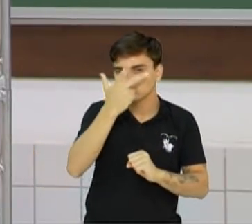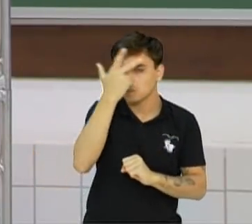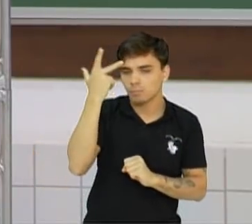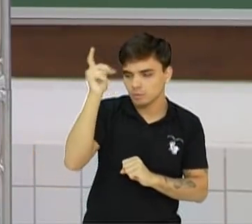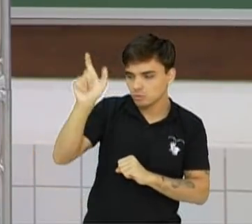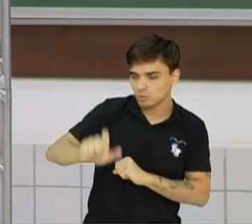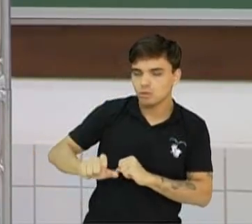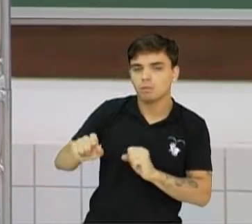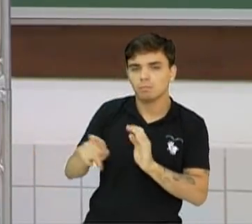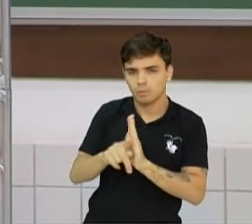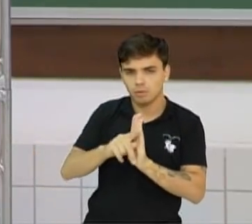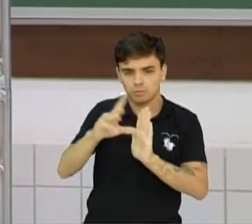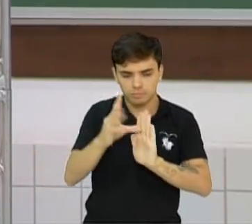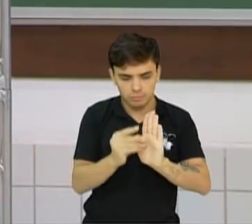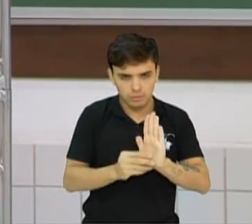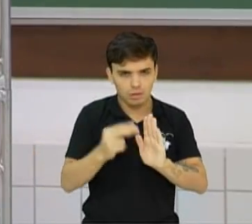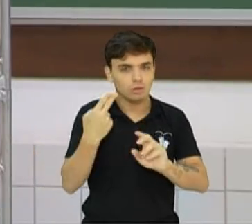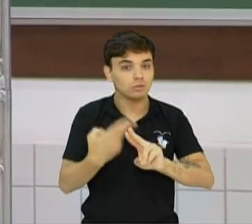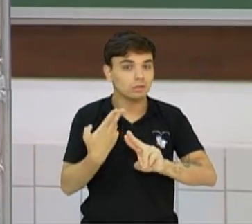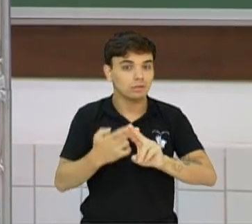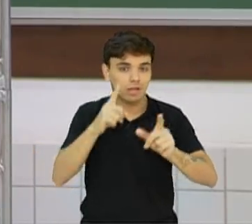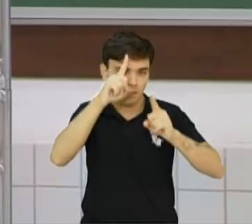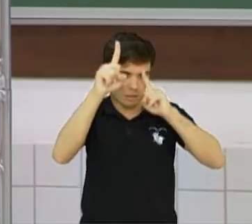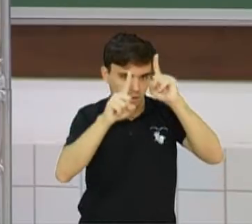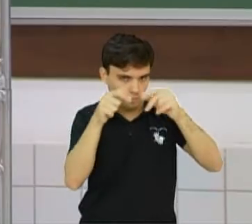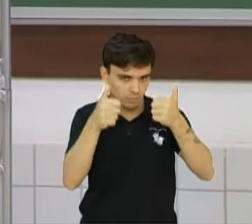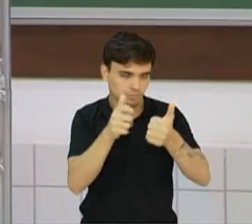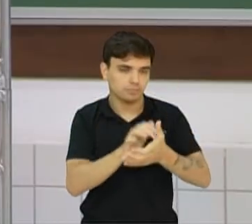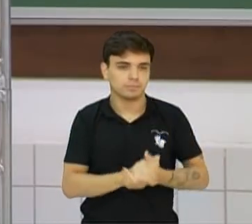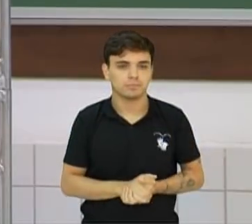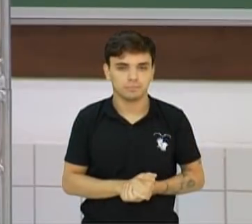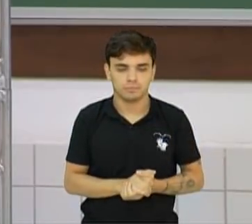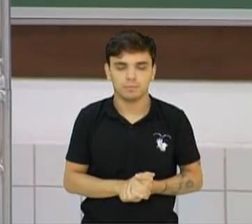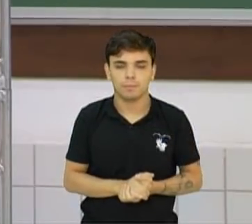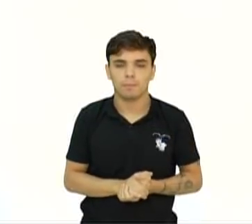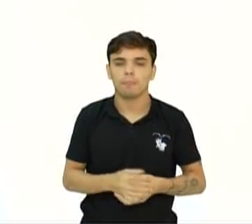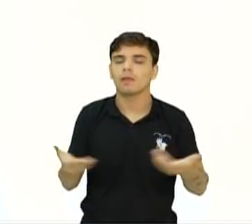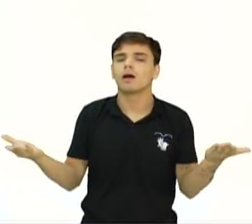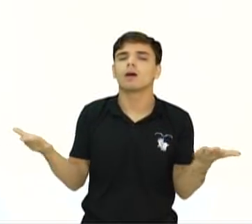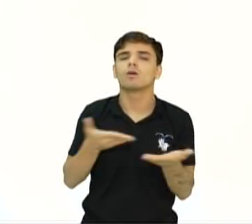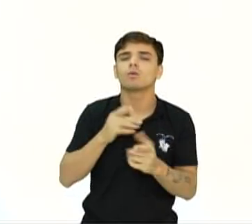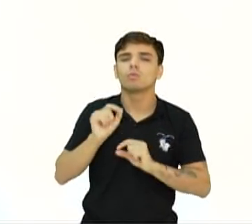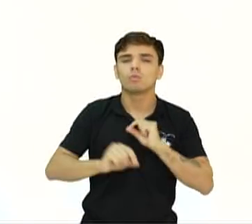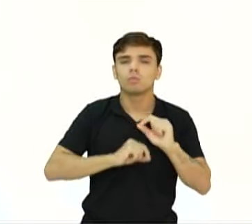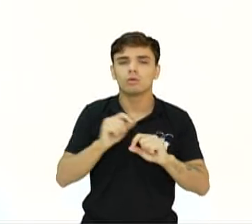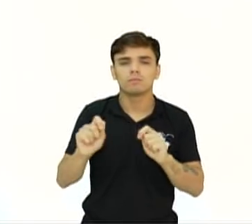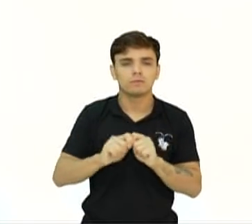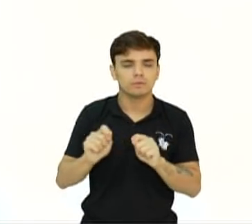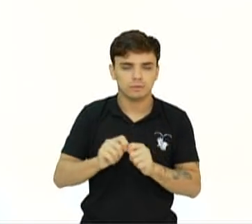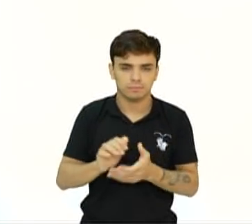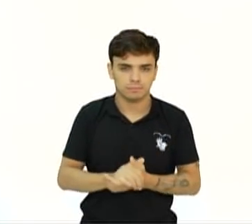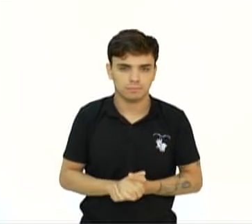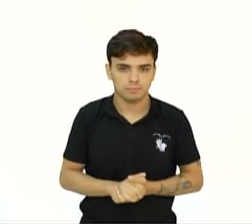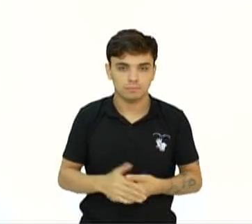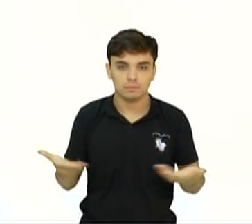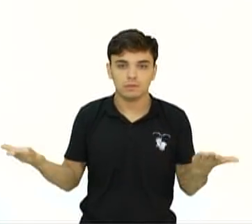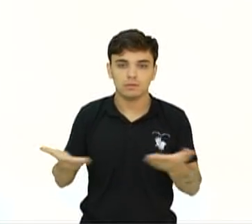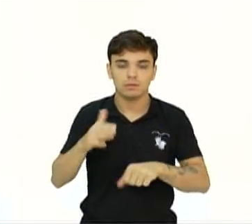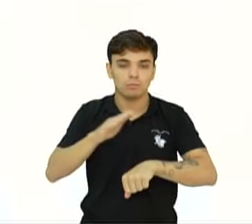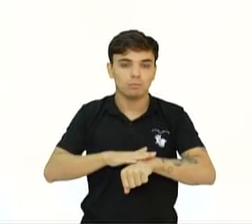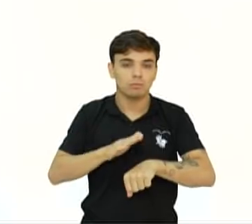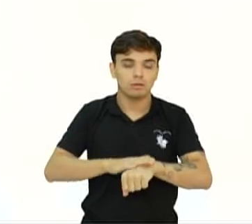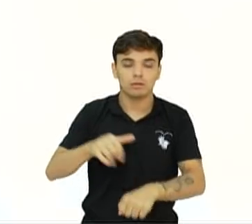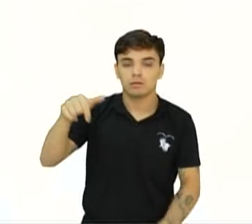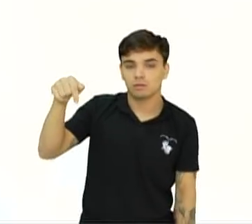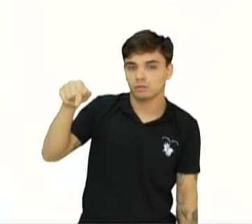e vai montando. Usa a criatividade. Combinado? Muito bem. Vamos lá. E agora, gente, o que a gente vai fazer? Agora é o momento do nosso